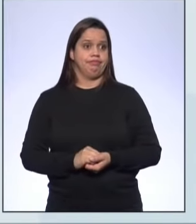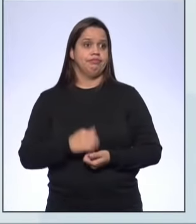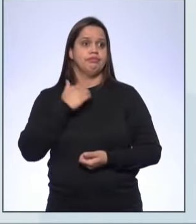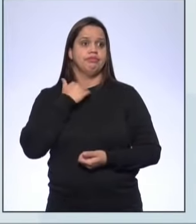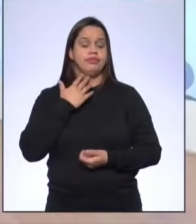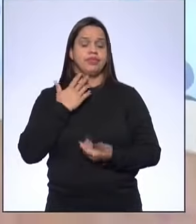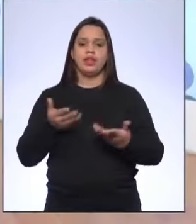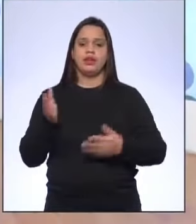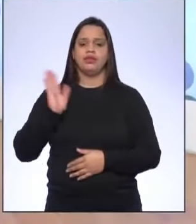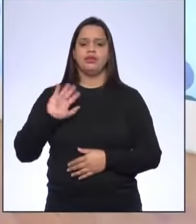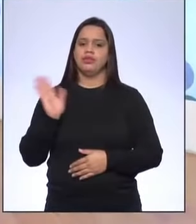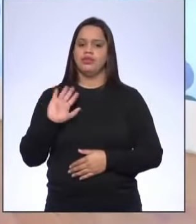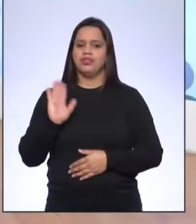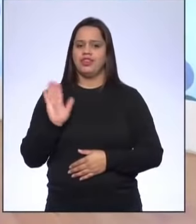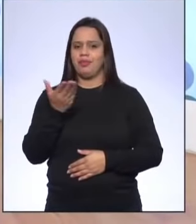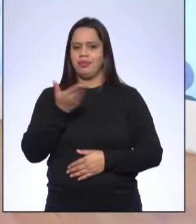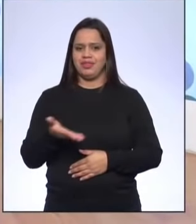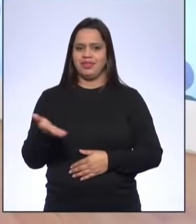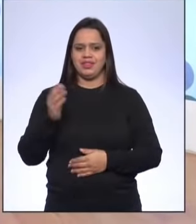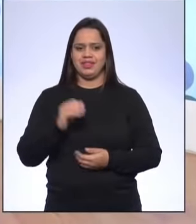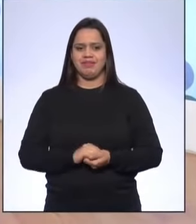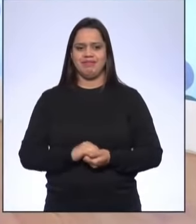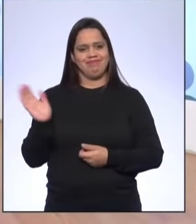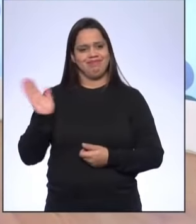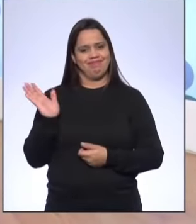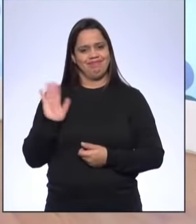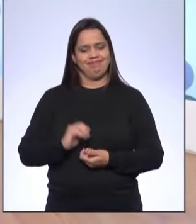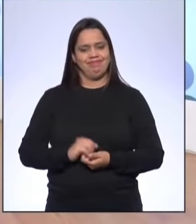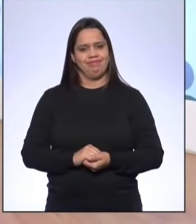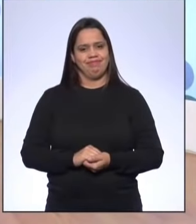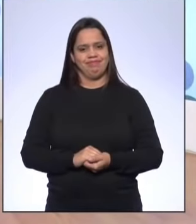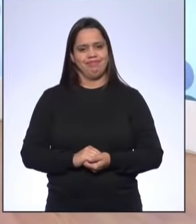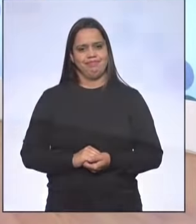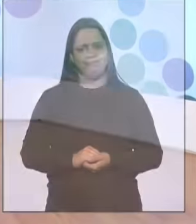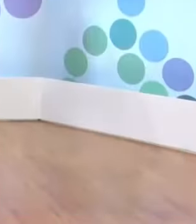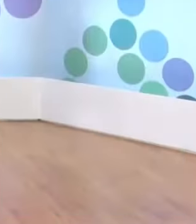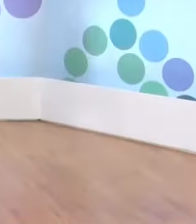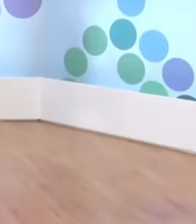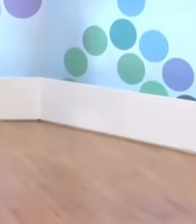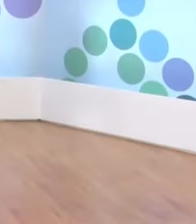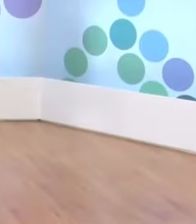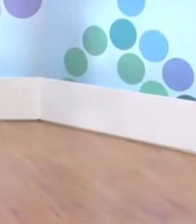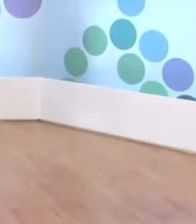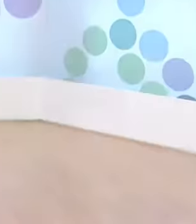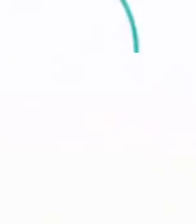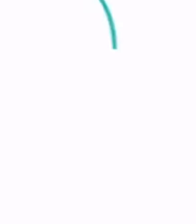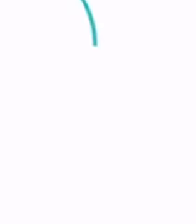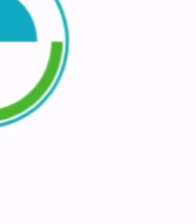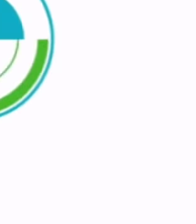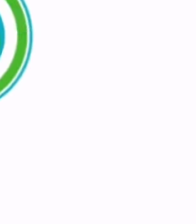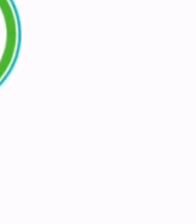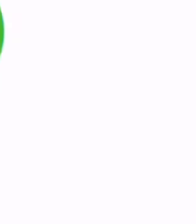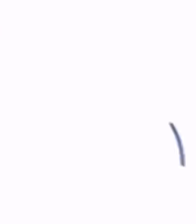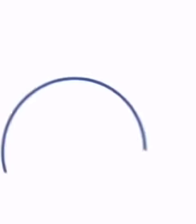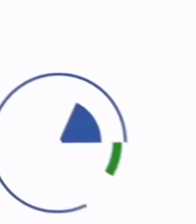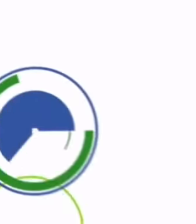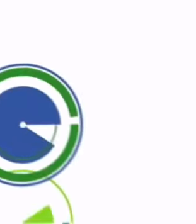é bye bye see you later on e